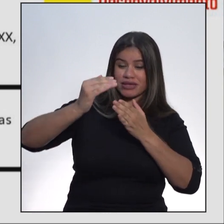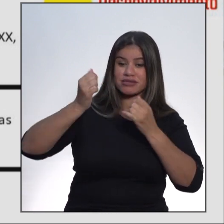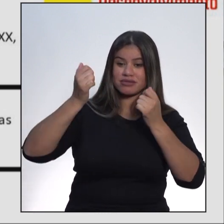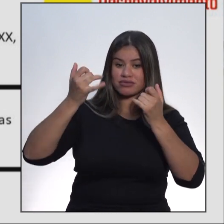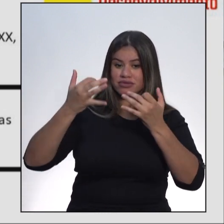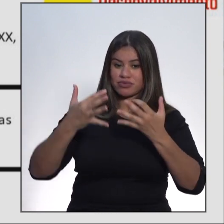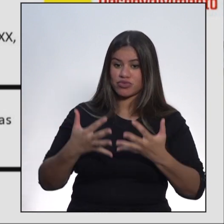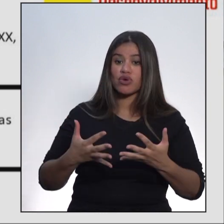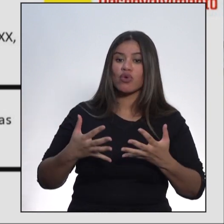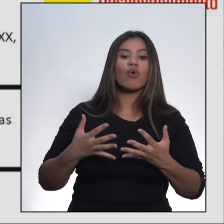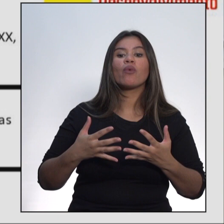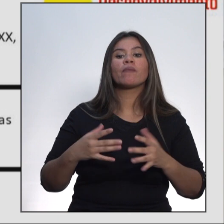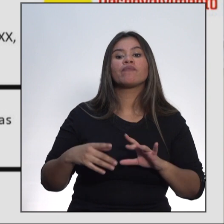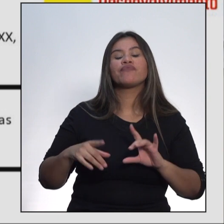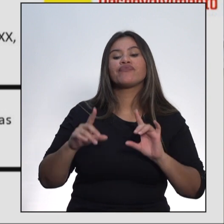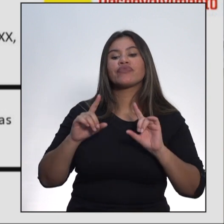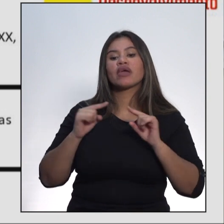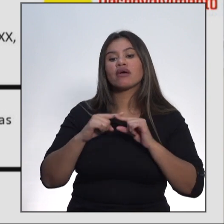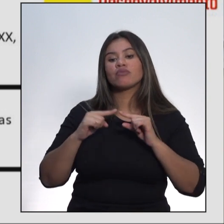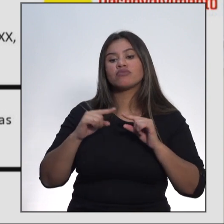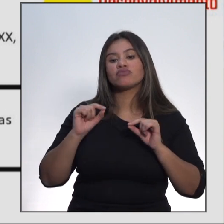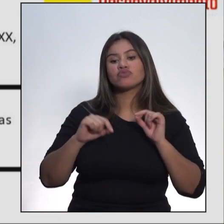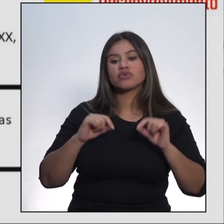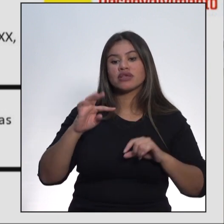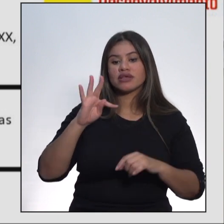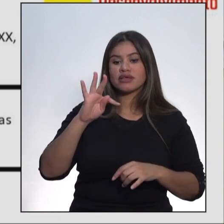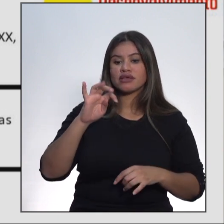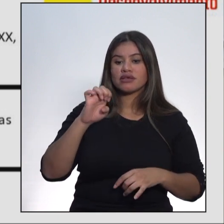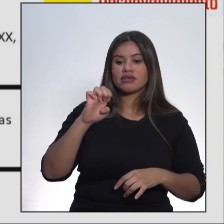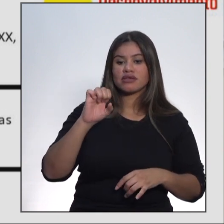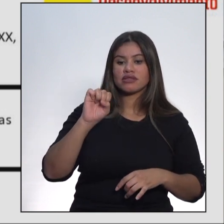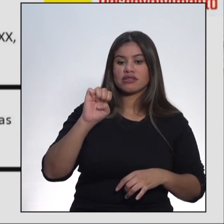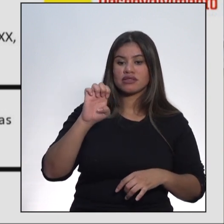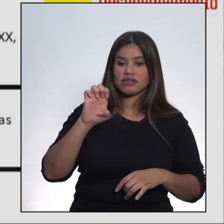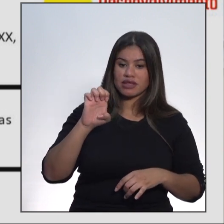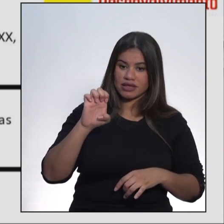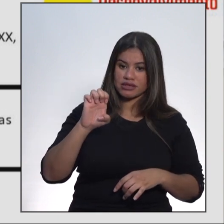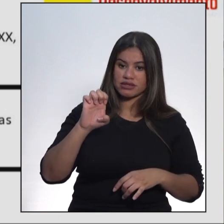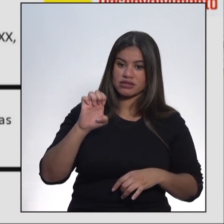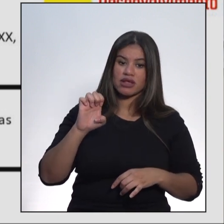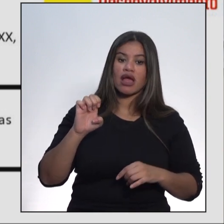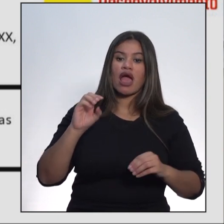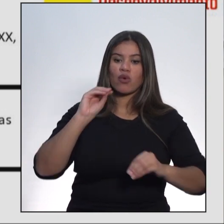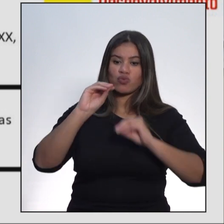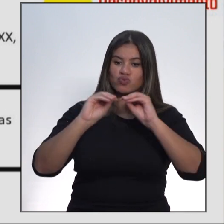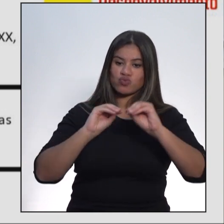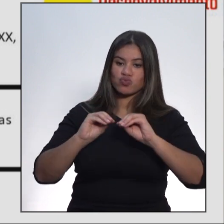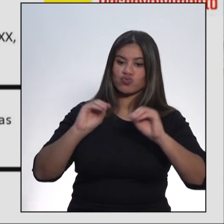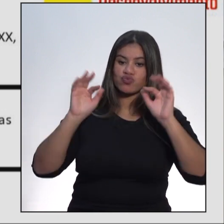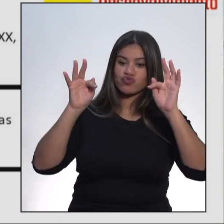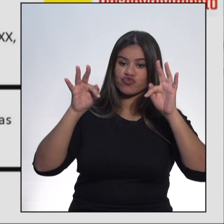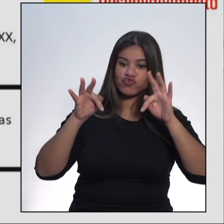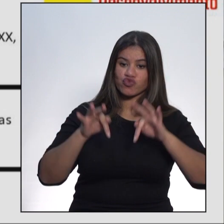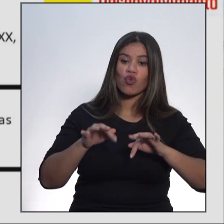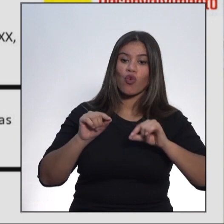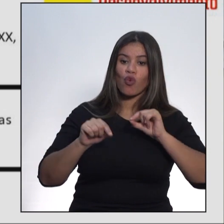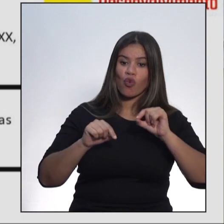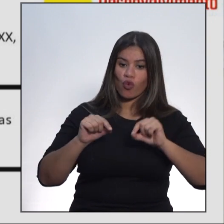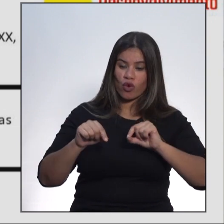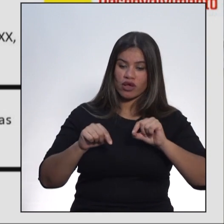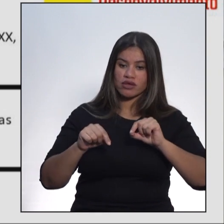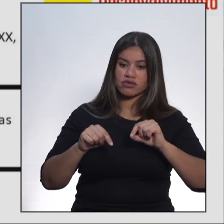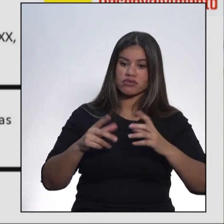de tese. Então, eu coloco aqui nessa finalização e faço